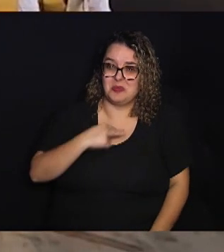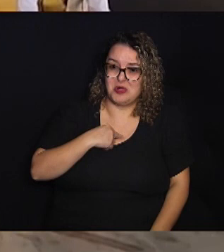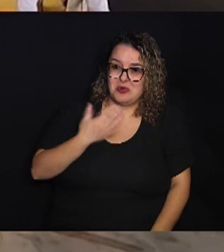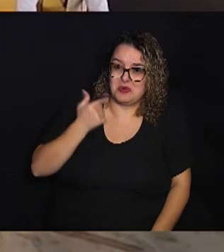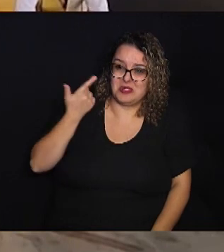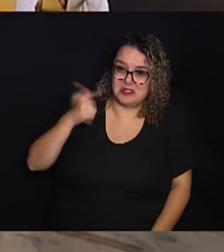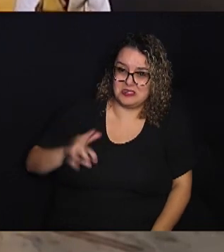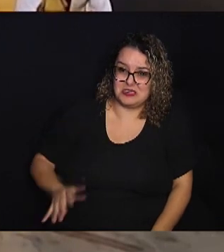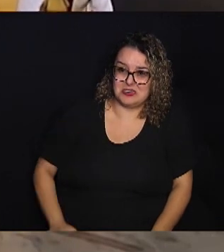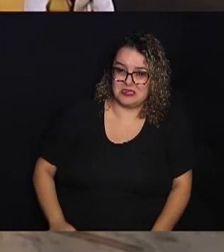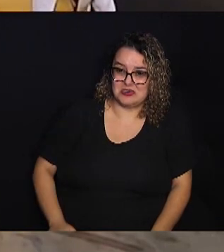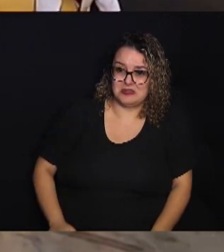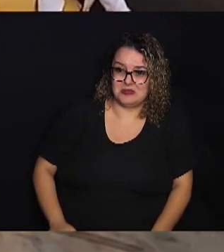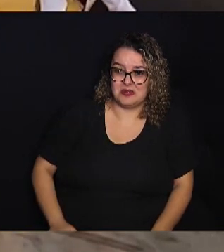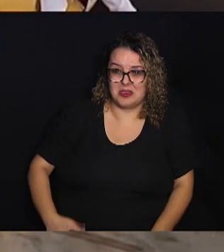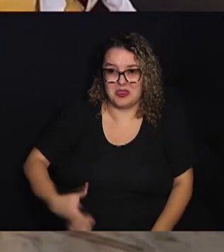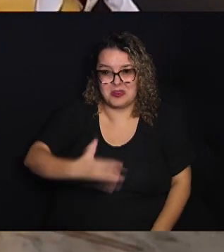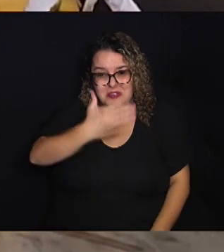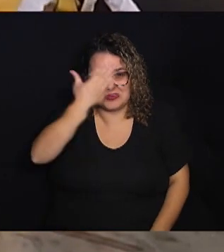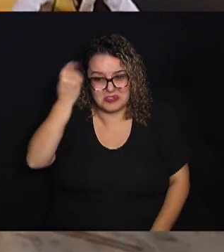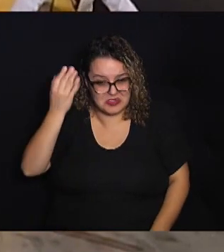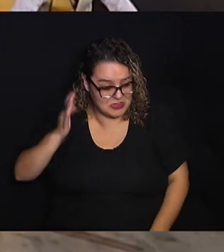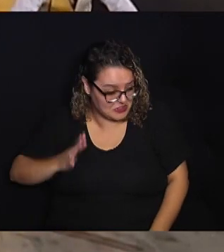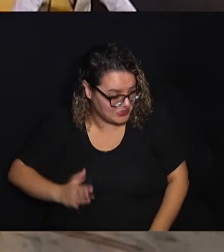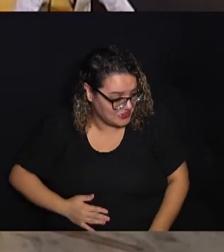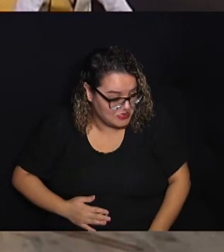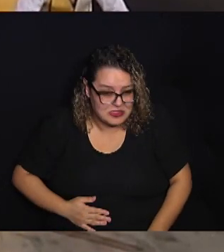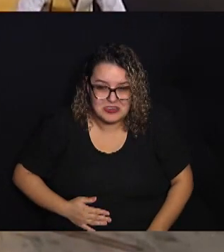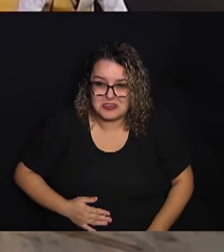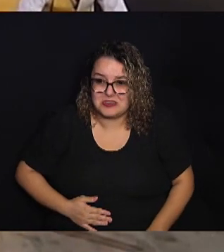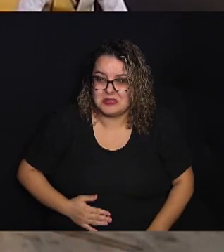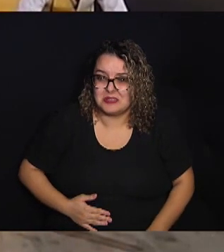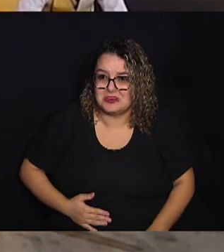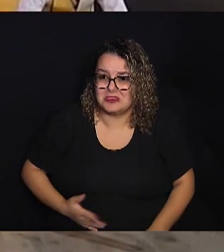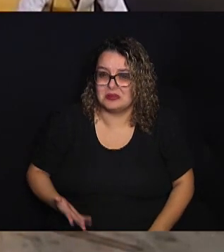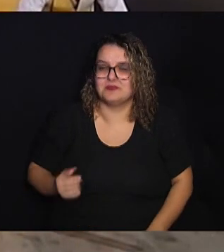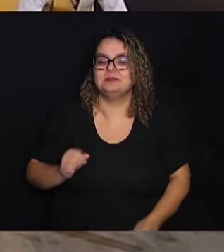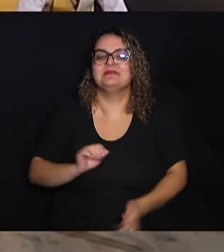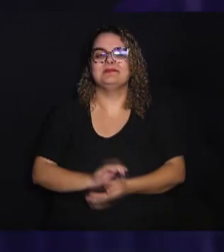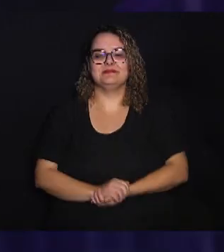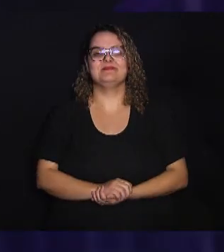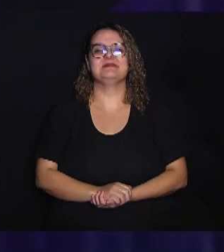estendo minha arrepia aí, tio, no abrigado da tua varanda. Porque...